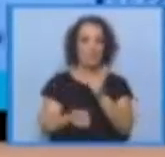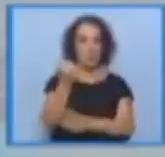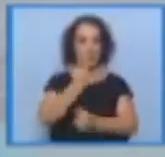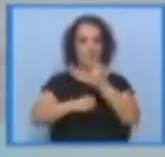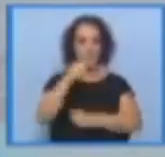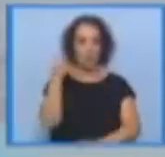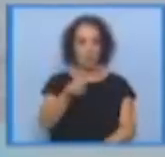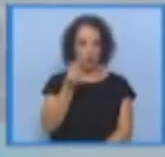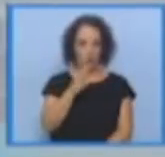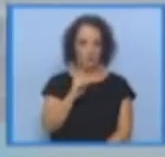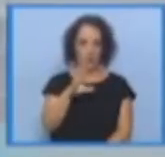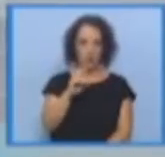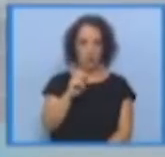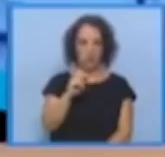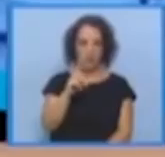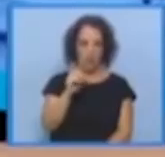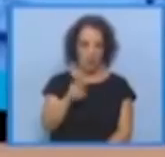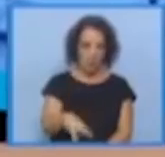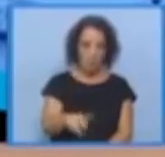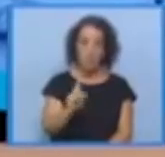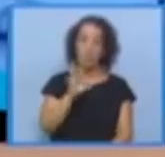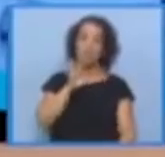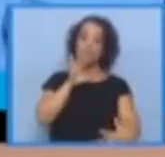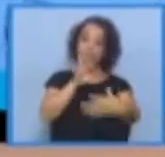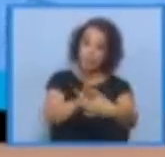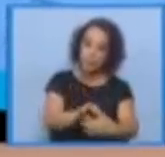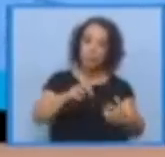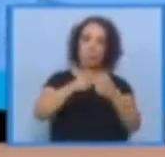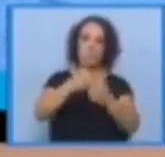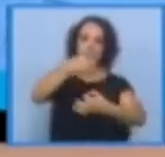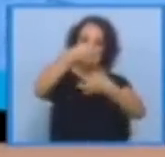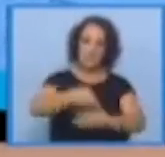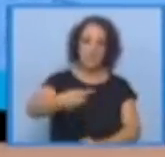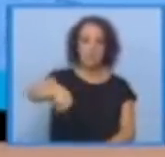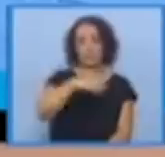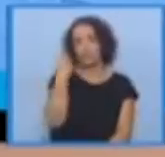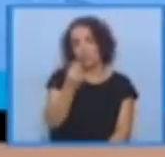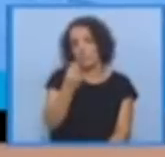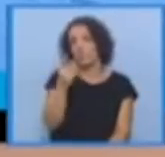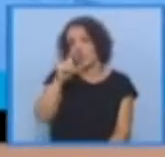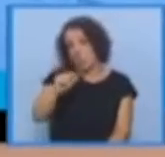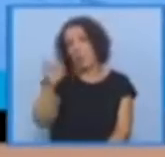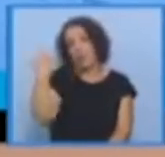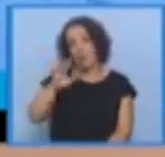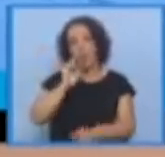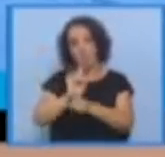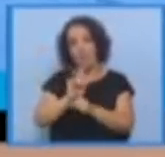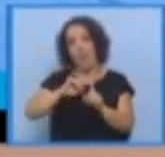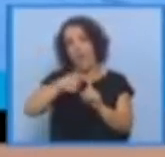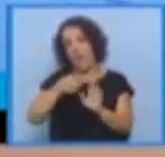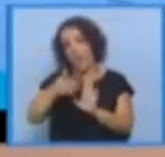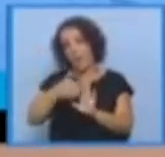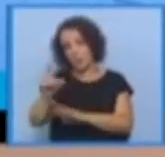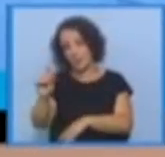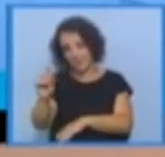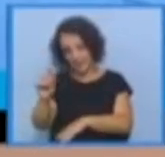uma resposta aos jovens? É uma resposta aos problemas concretos dos jovens. Problemas estes que eu vivi também nos anos 60, não é? E